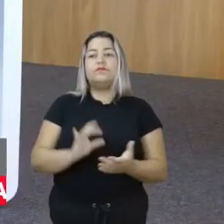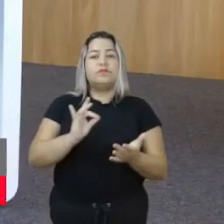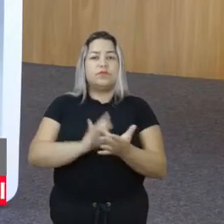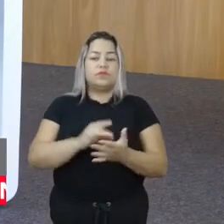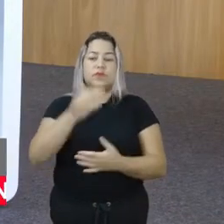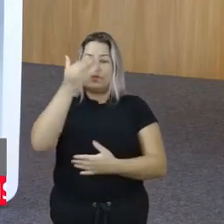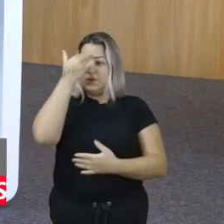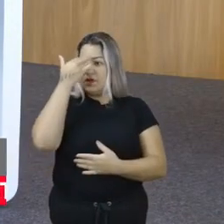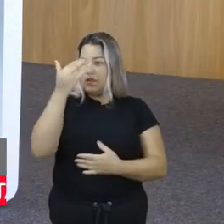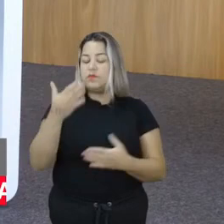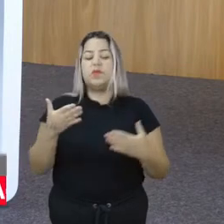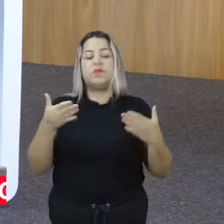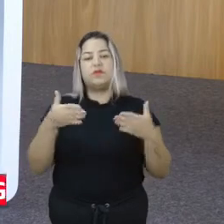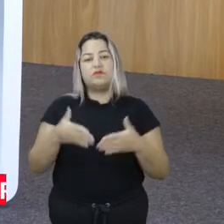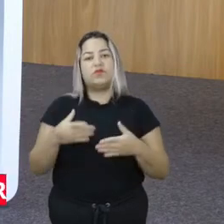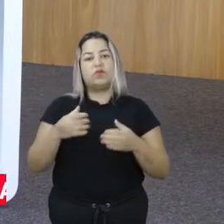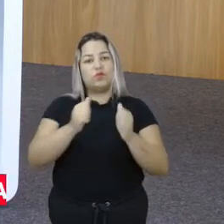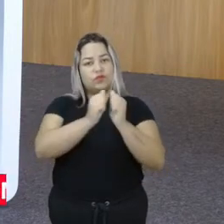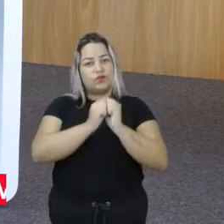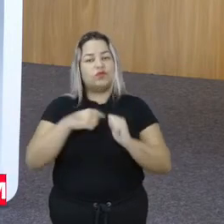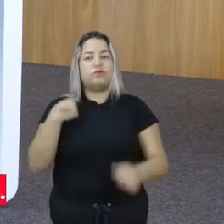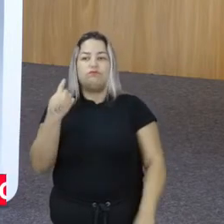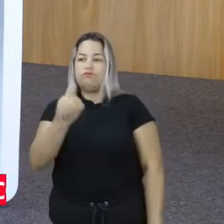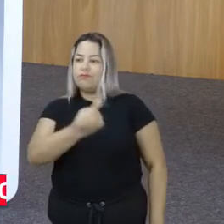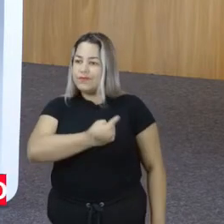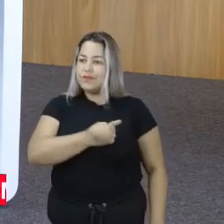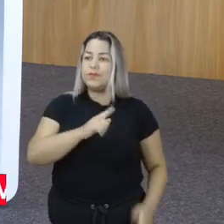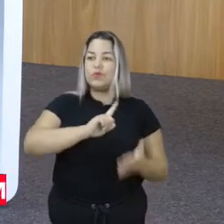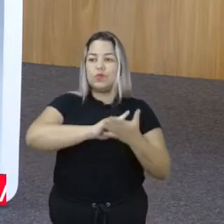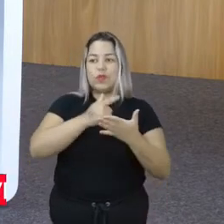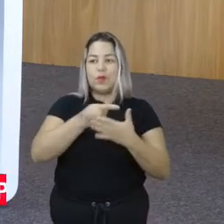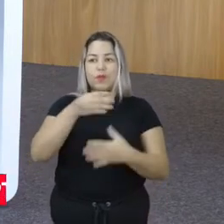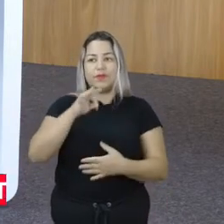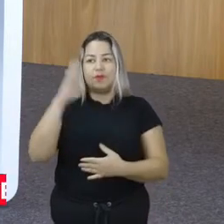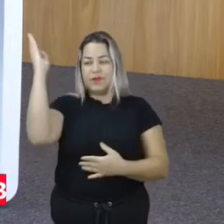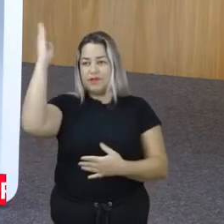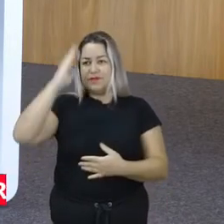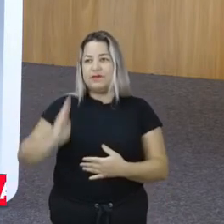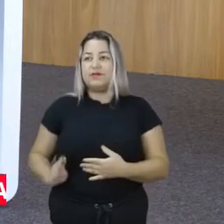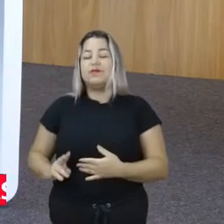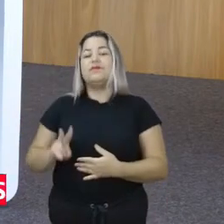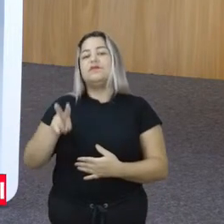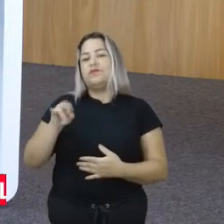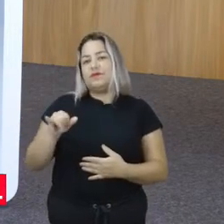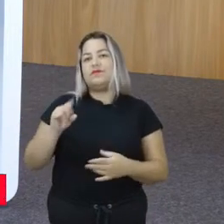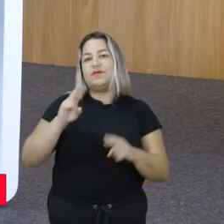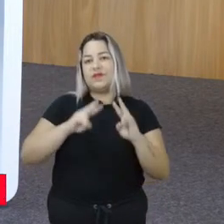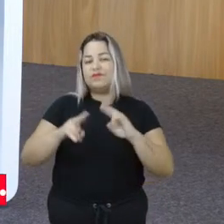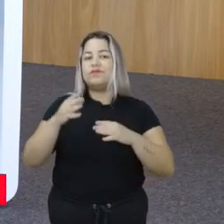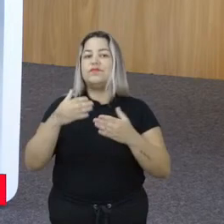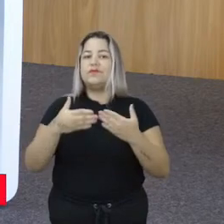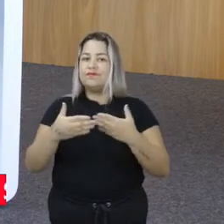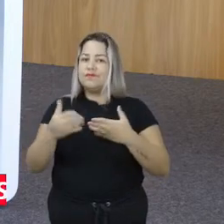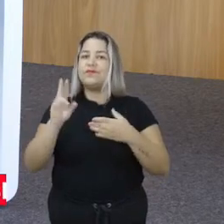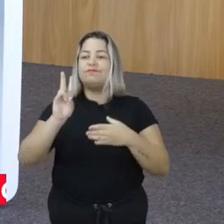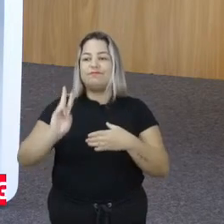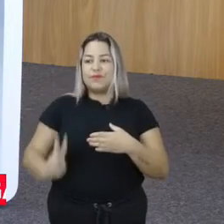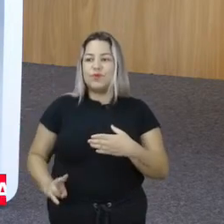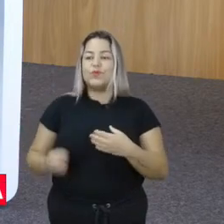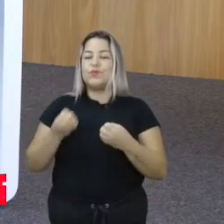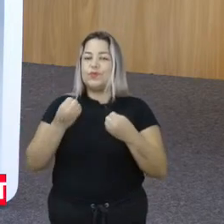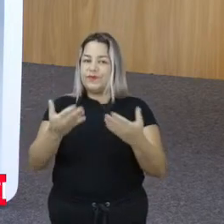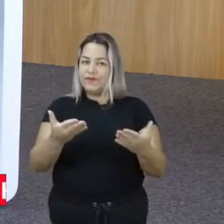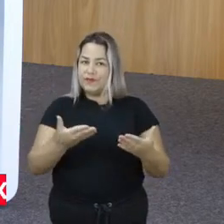presidente. Obrigada pela participação aqui com a gente mais uma vez no Jornal PT Brasil. E a gente vai se ver muitas vezes aqui esse ano. Seja sempre muito